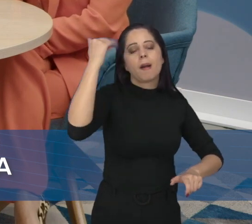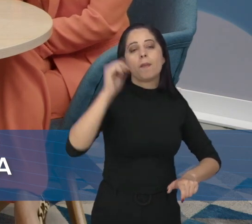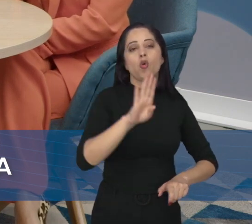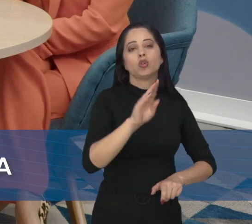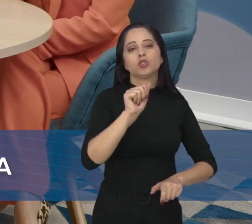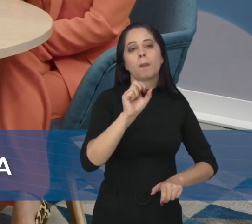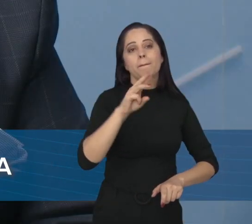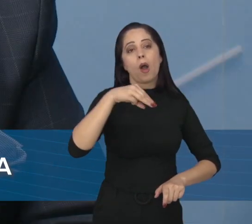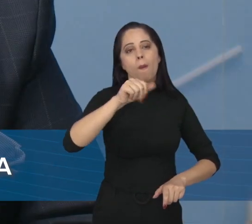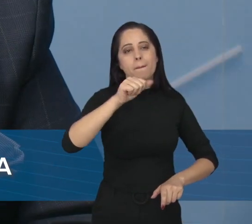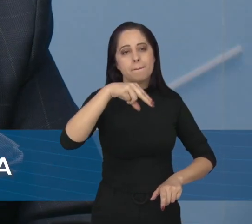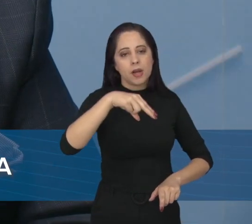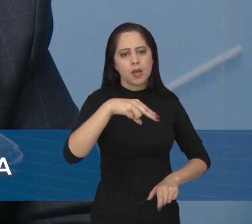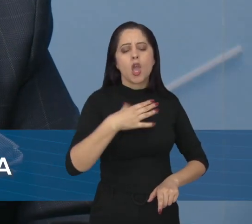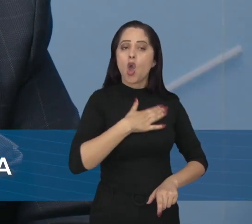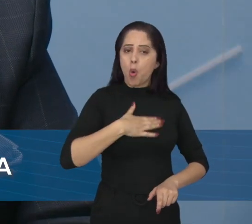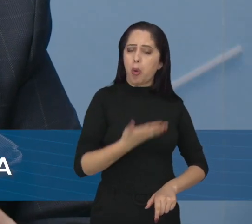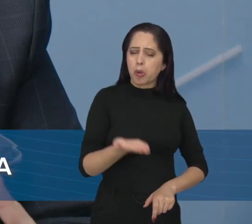Bauman,